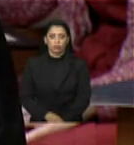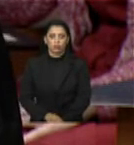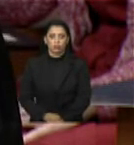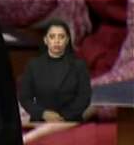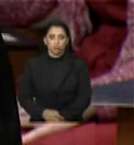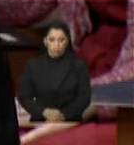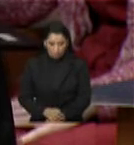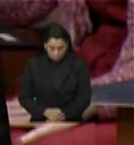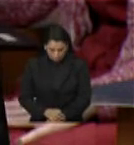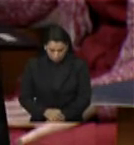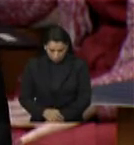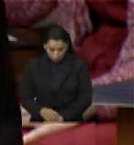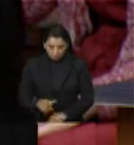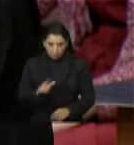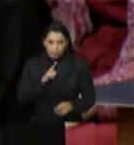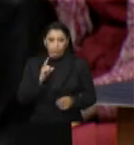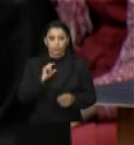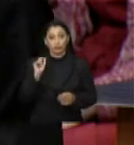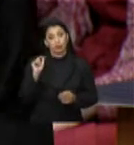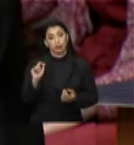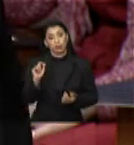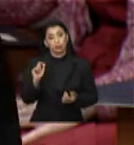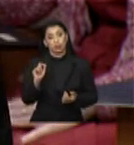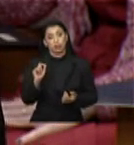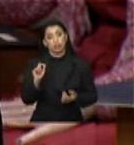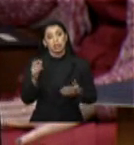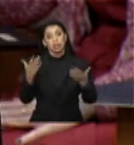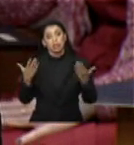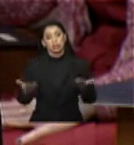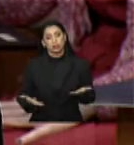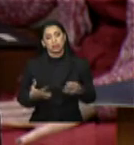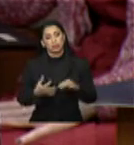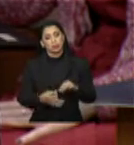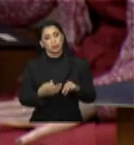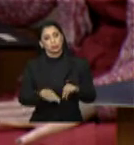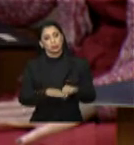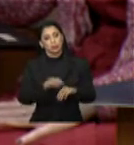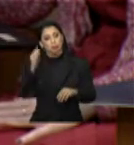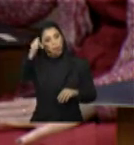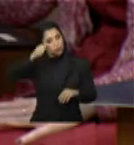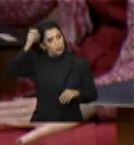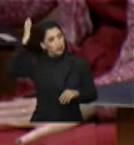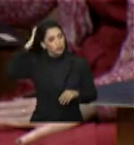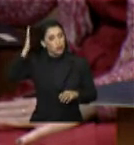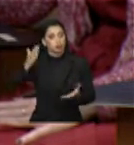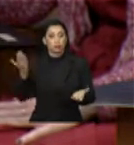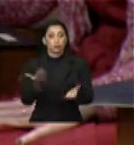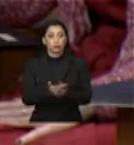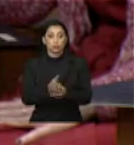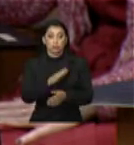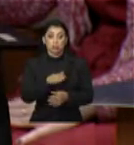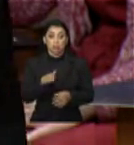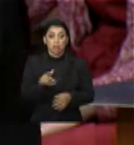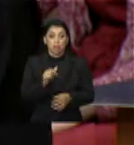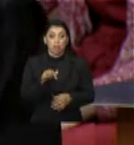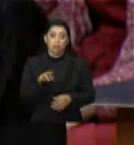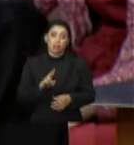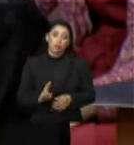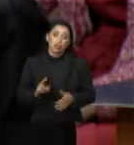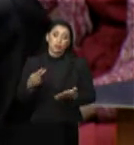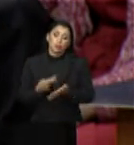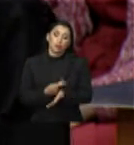o pronunciamento judicial portanto Ministro todos os requisitos do ajuizamento de uma ação rescisória por erro de fato